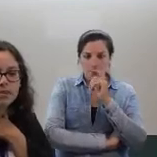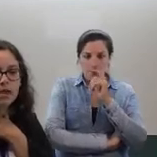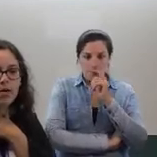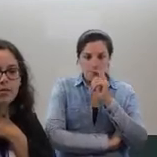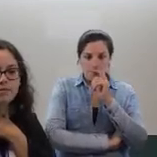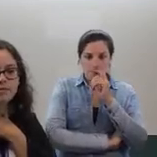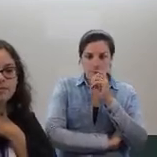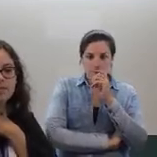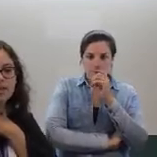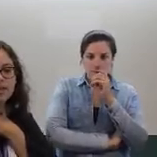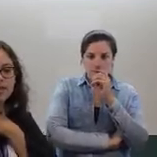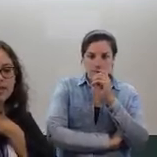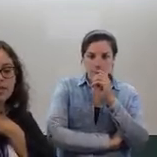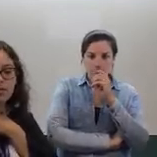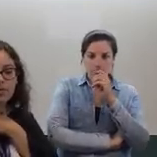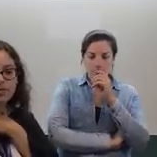Ó.